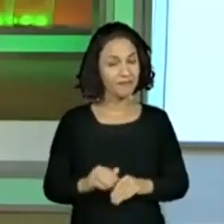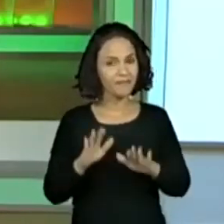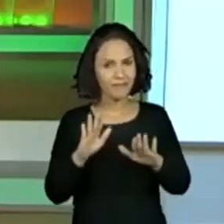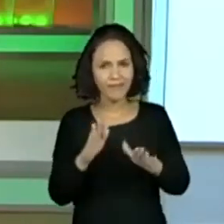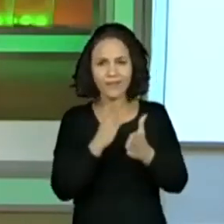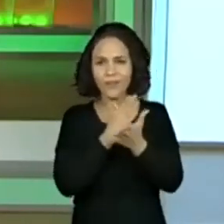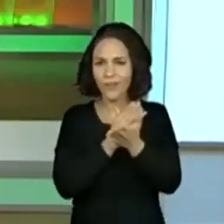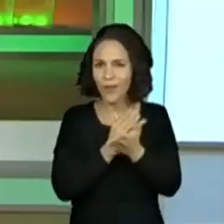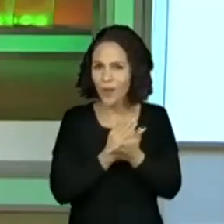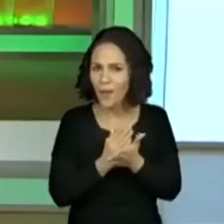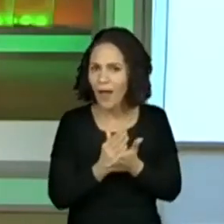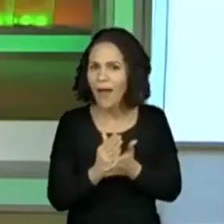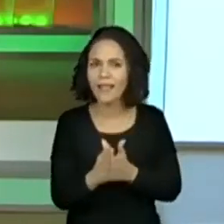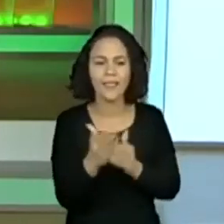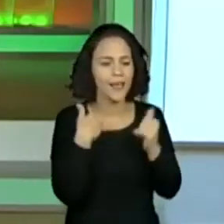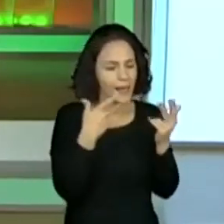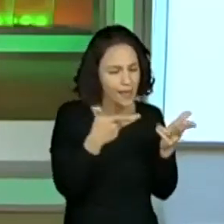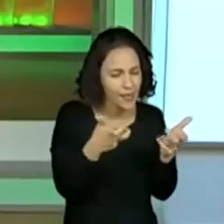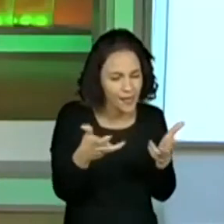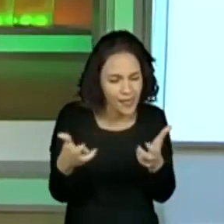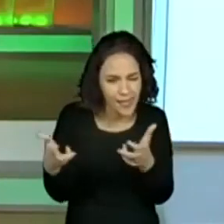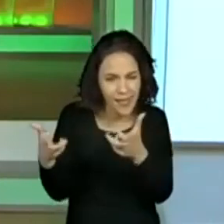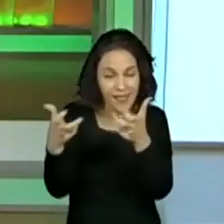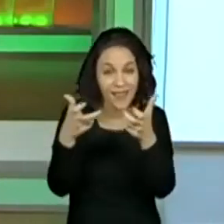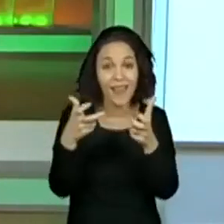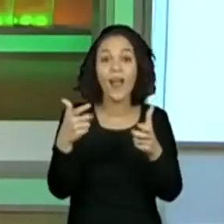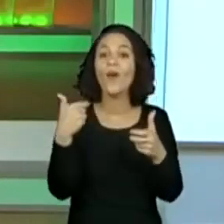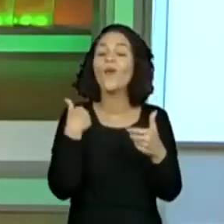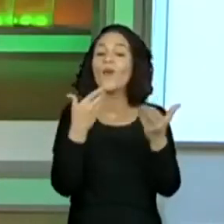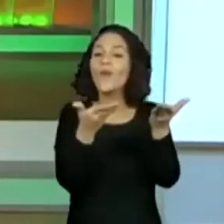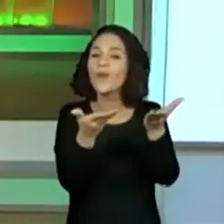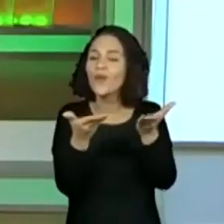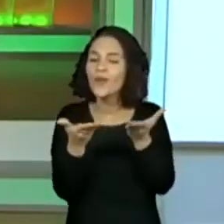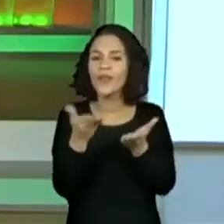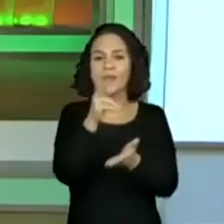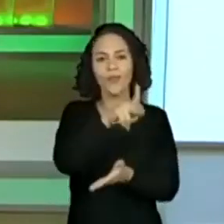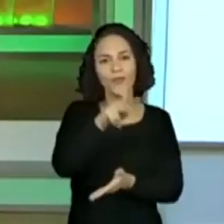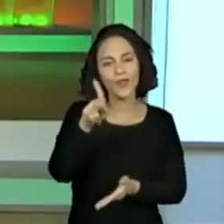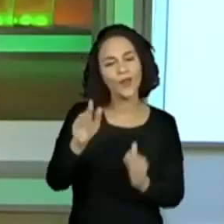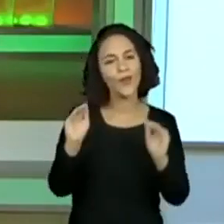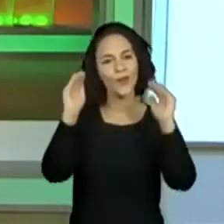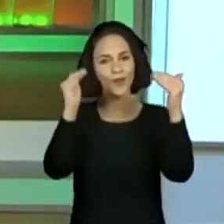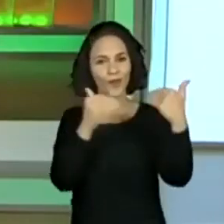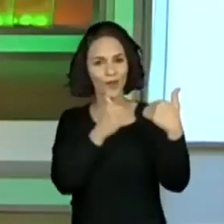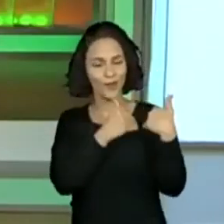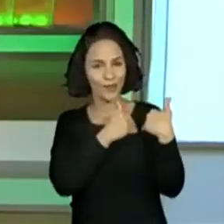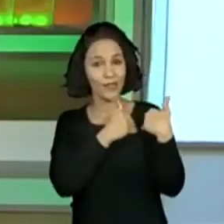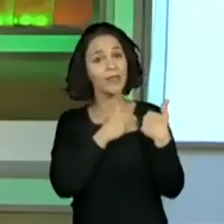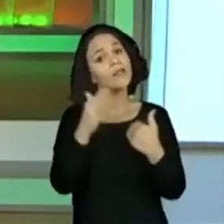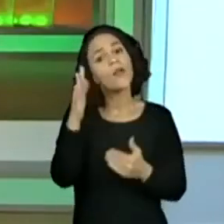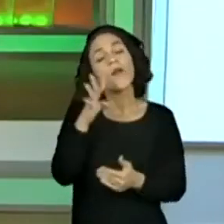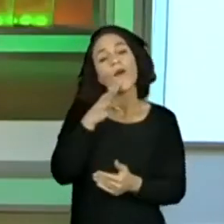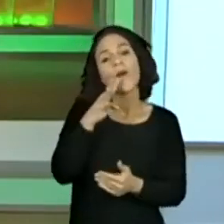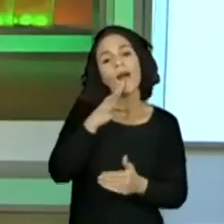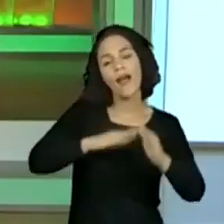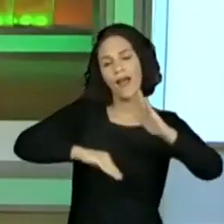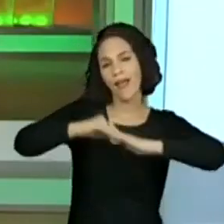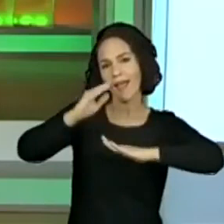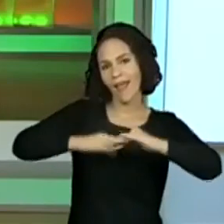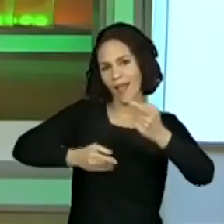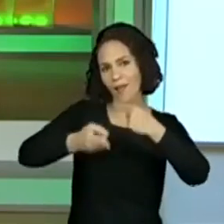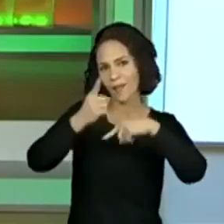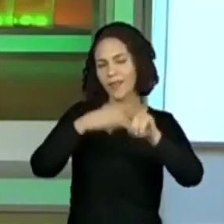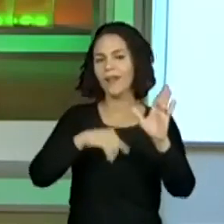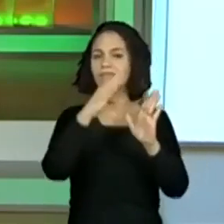começarmos nossa exploração, eu vou convidar aí os professores responsáveis para sabermos juntos a habilidade do currículo